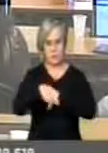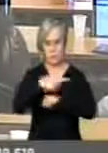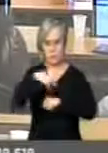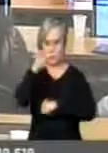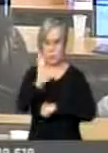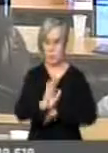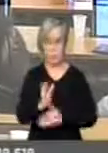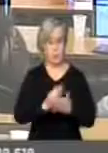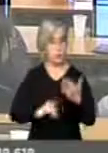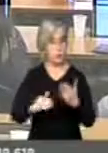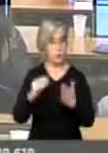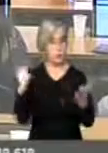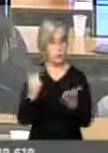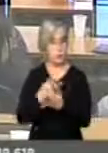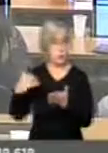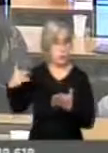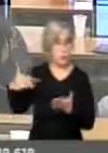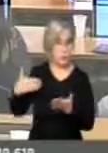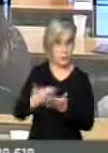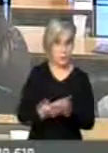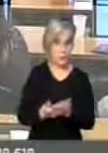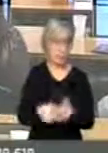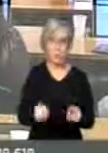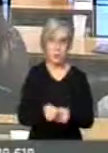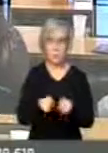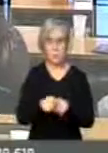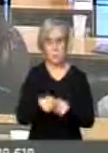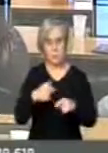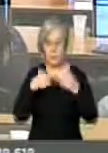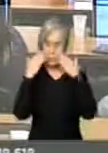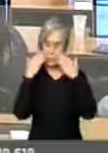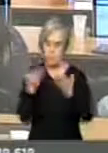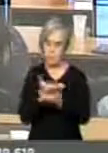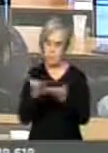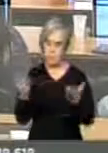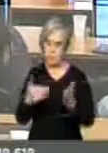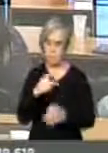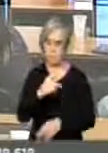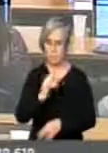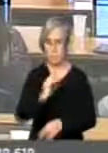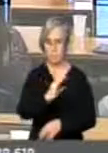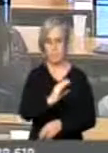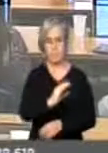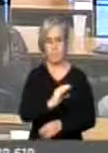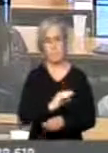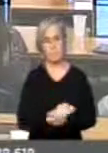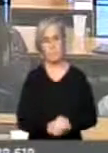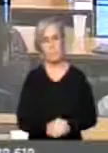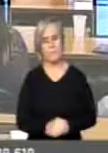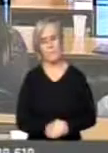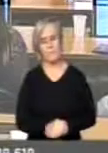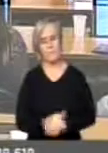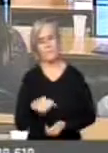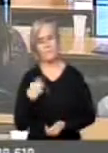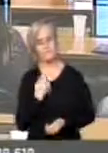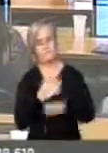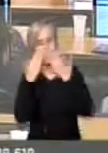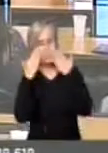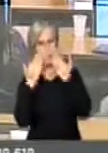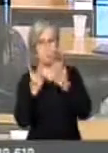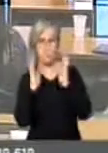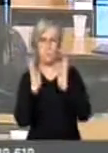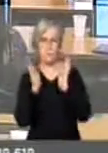de tudo que aconteceu. Eu li há pouco, inclusive apresentando aqui uma PEC que nós apresentamos já